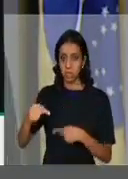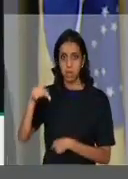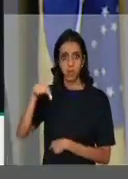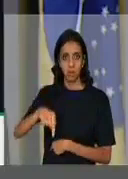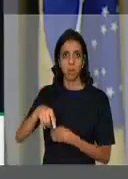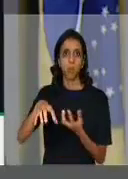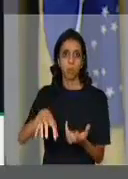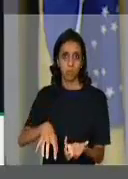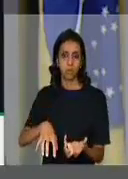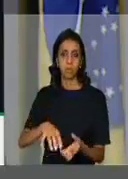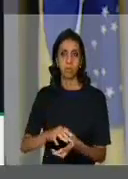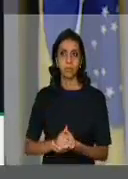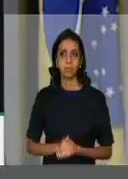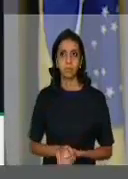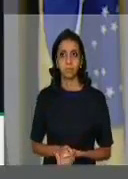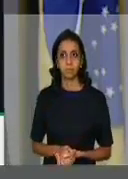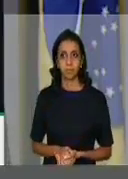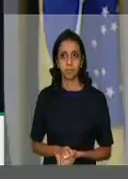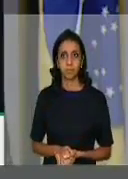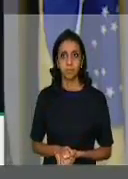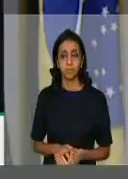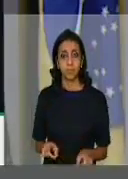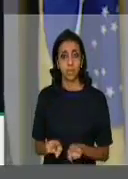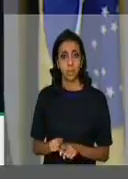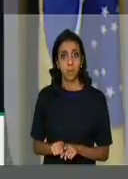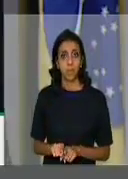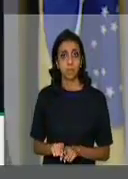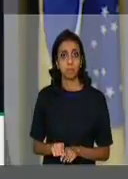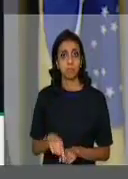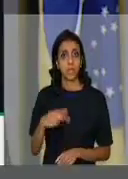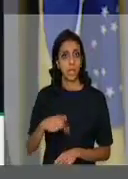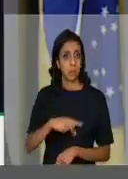no Congresso Nacional e no país.